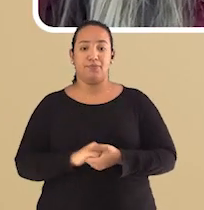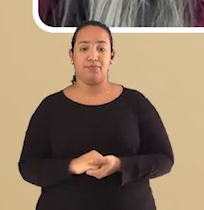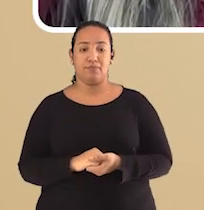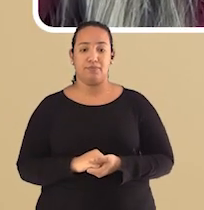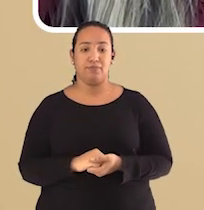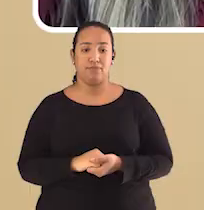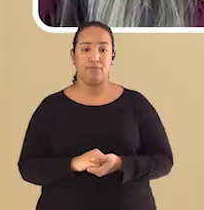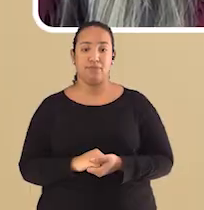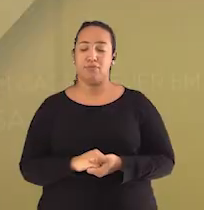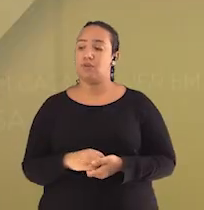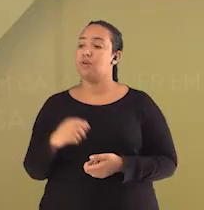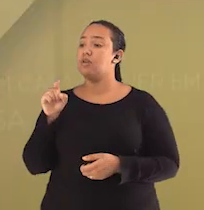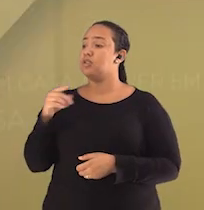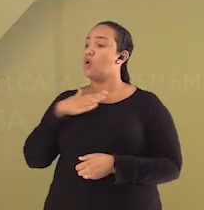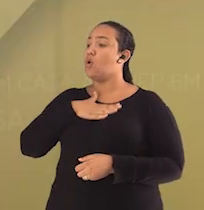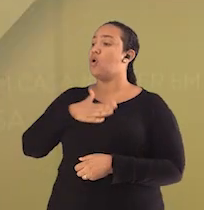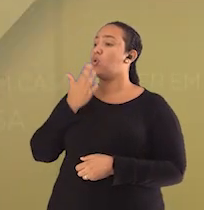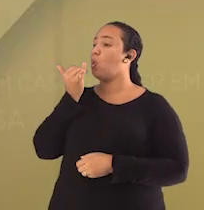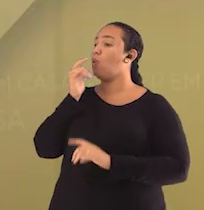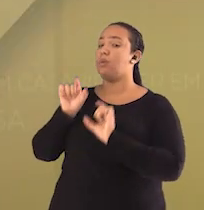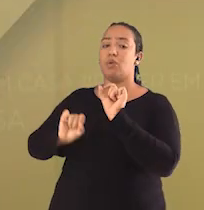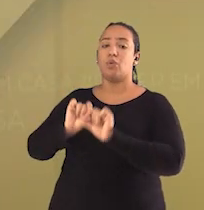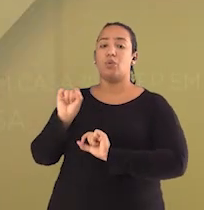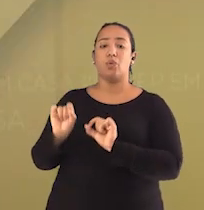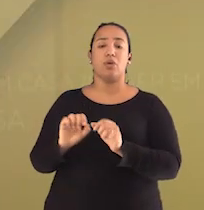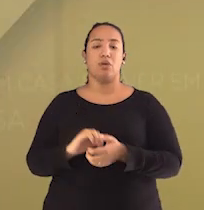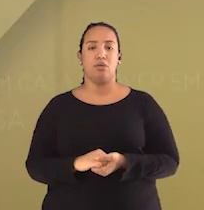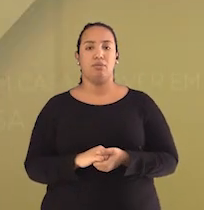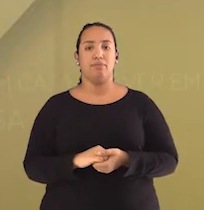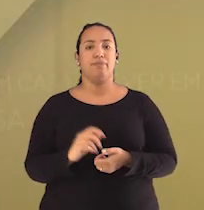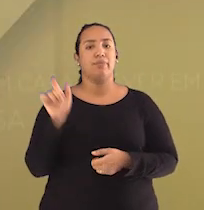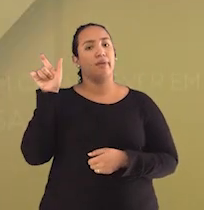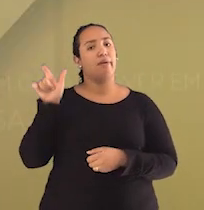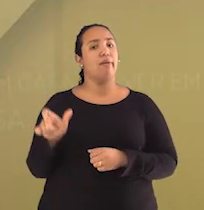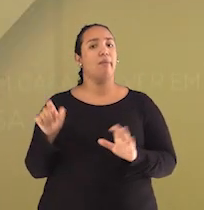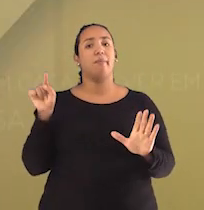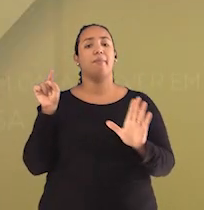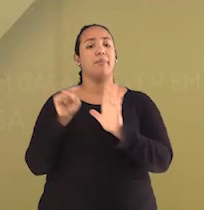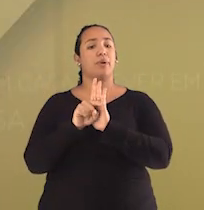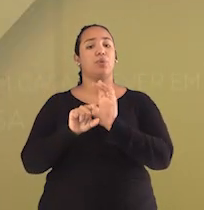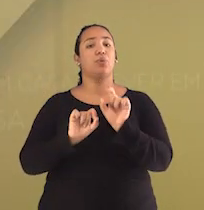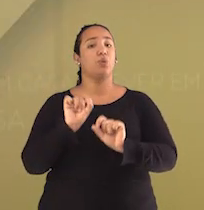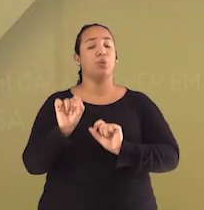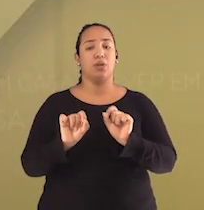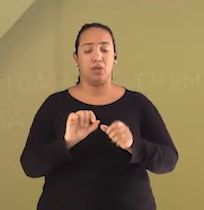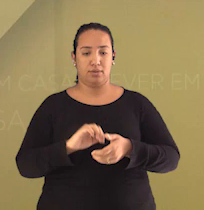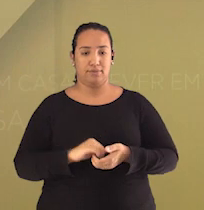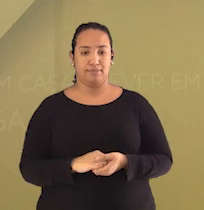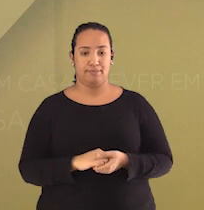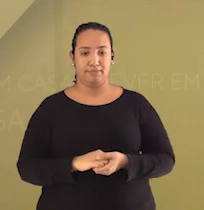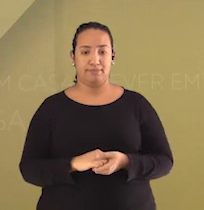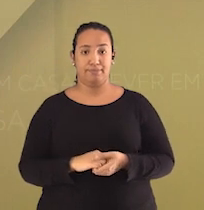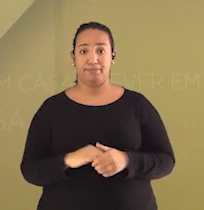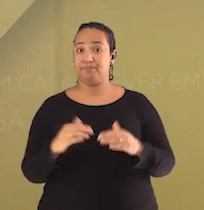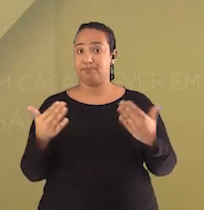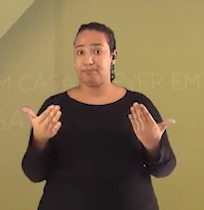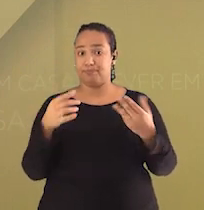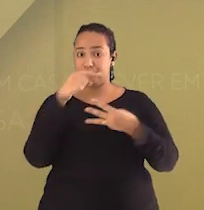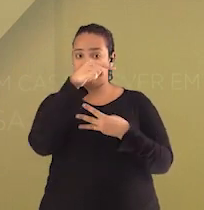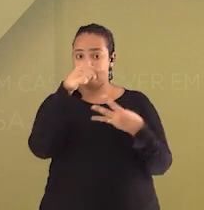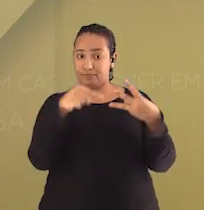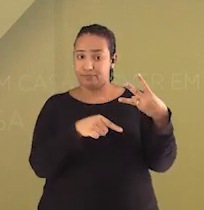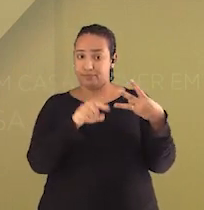What's your favorite food? What did Cristina say? O que a Cristina disse? What's your favorite